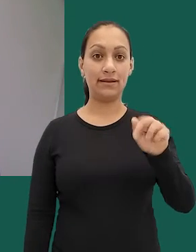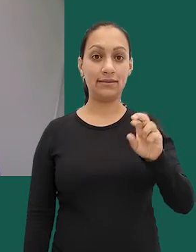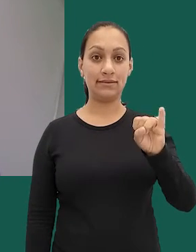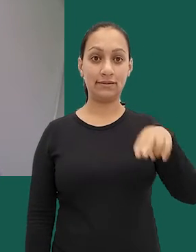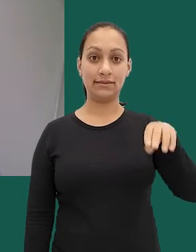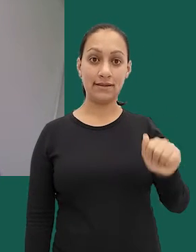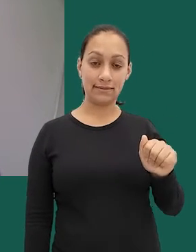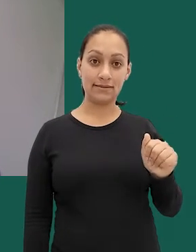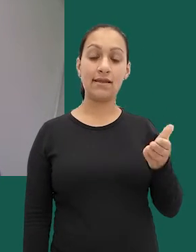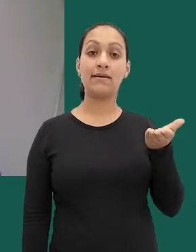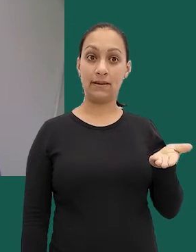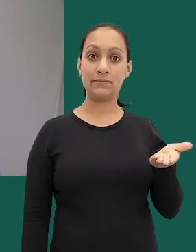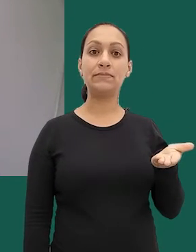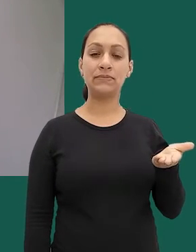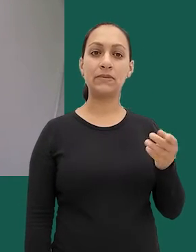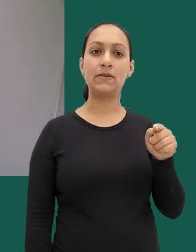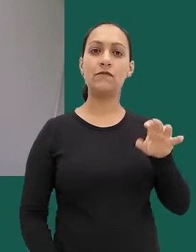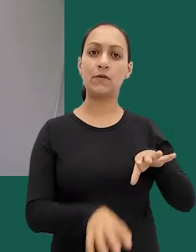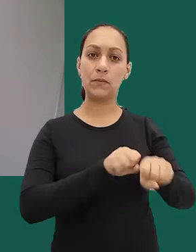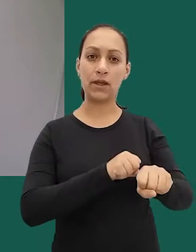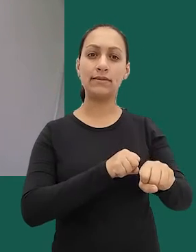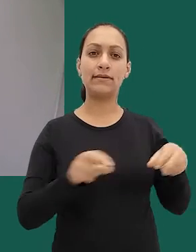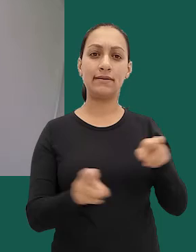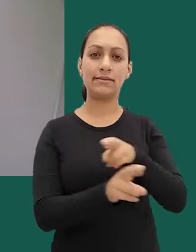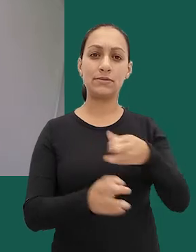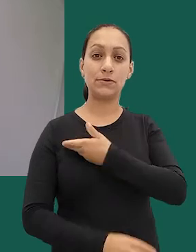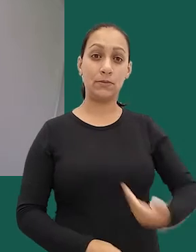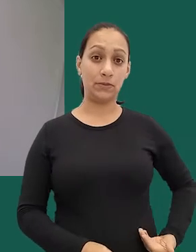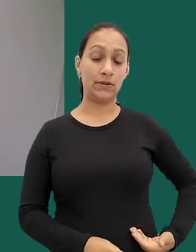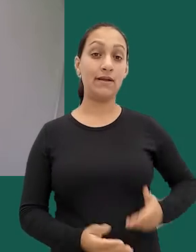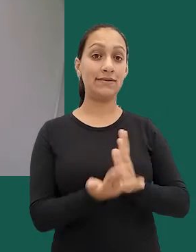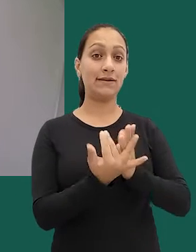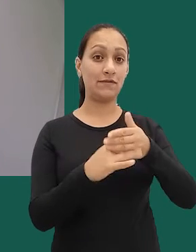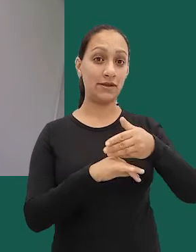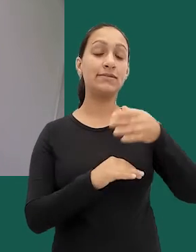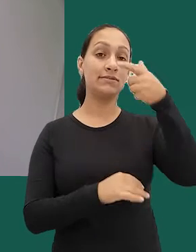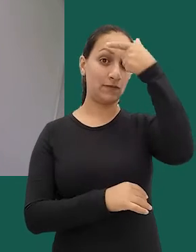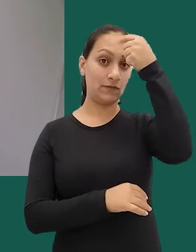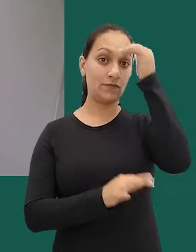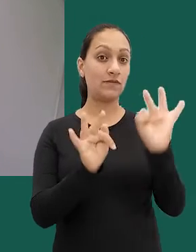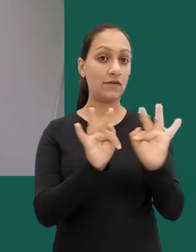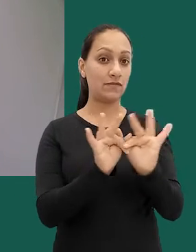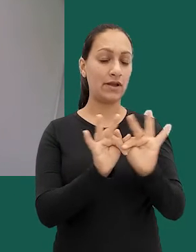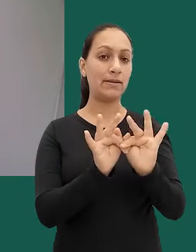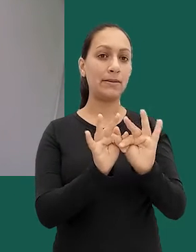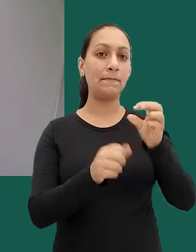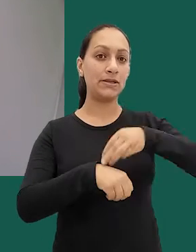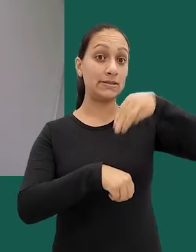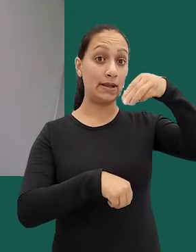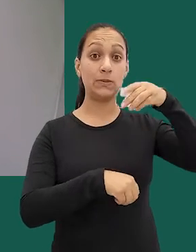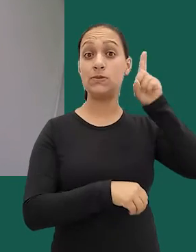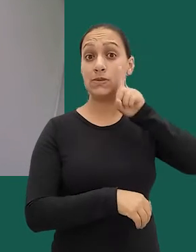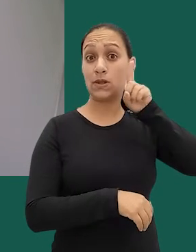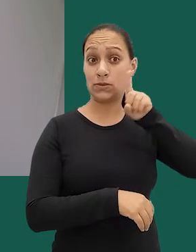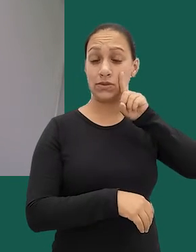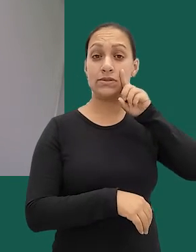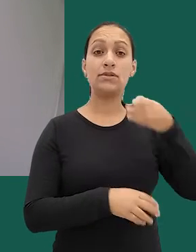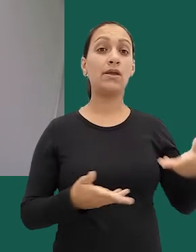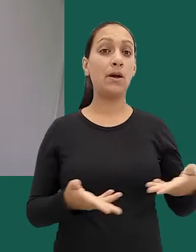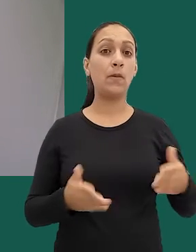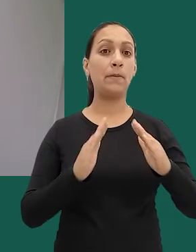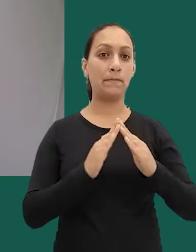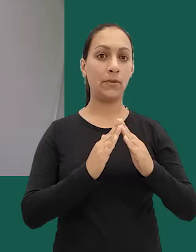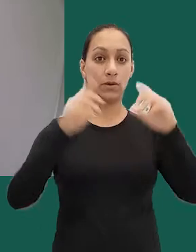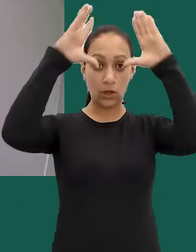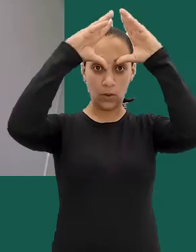Karina Festenseifer, que é formada em Relações Públicas pela Universidade Fevale, com mestrado nos Estados Unidos e atualmente reside